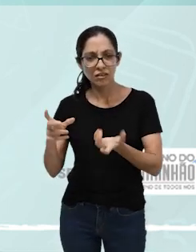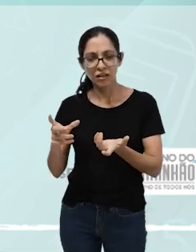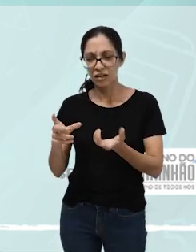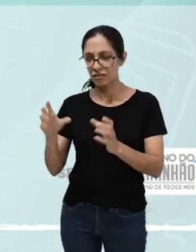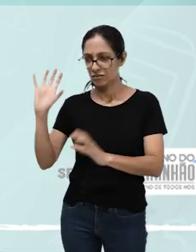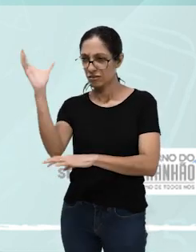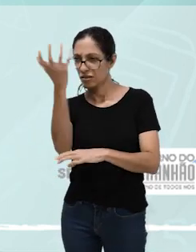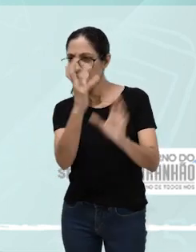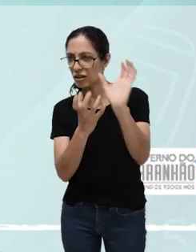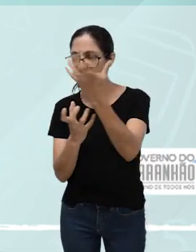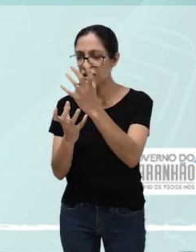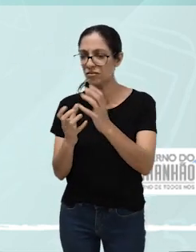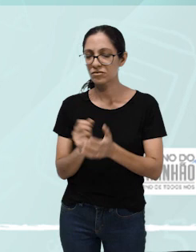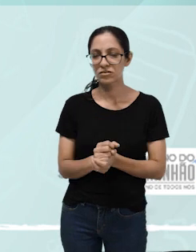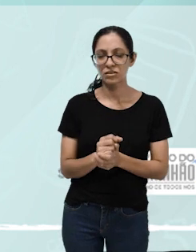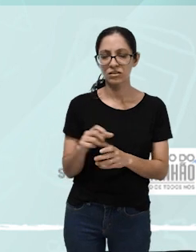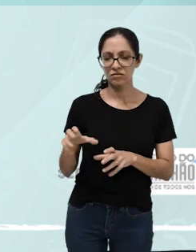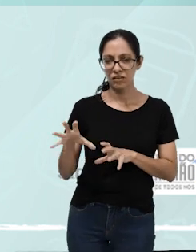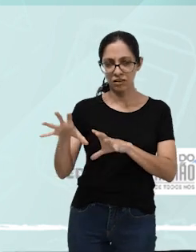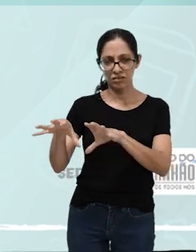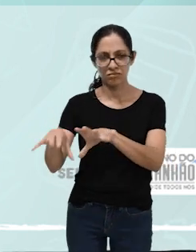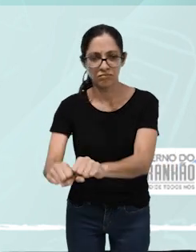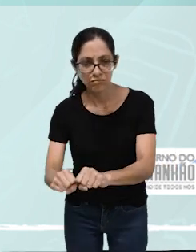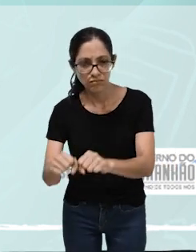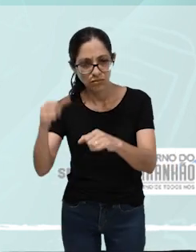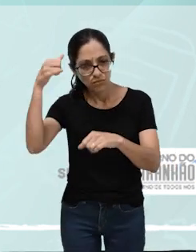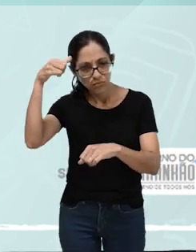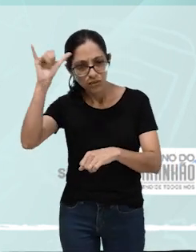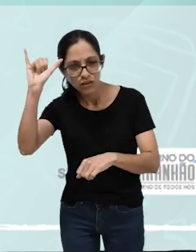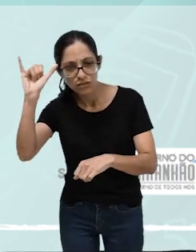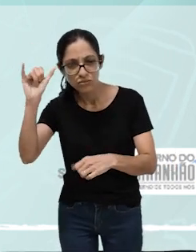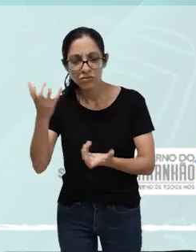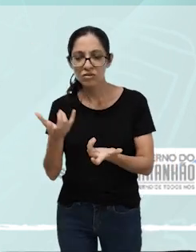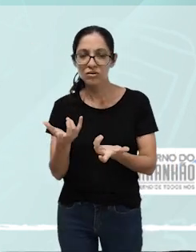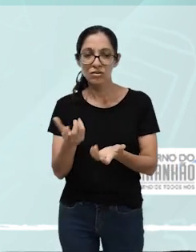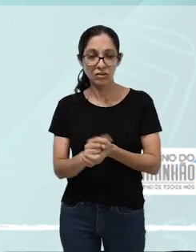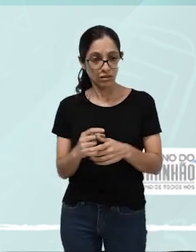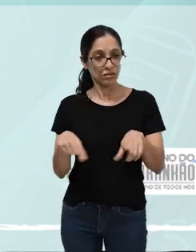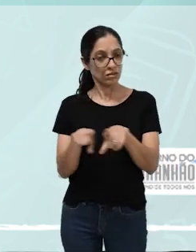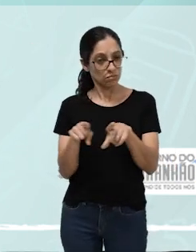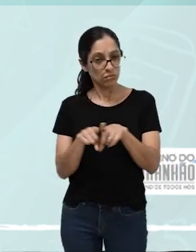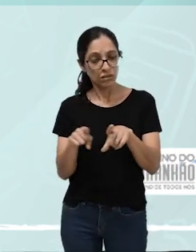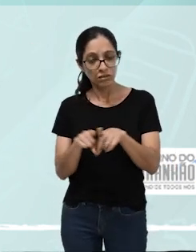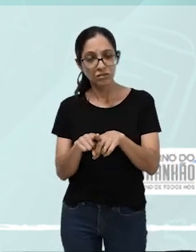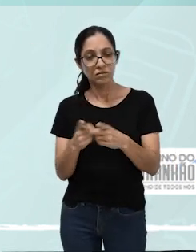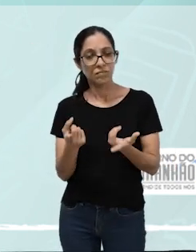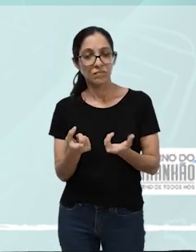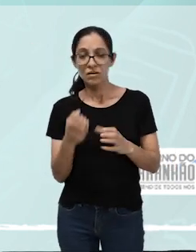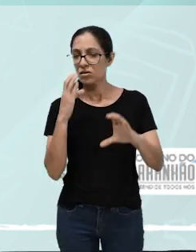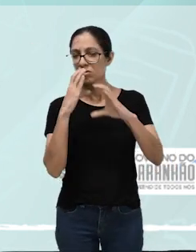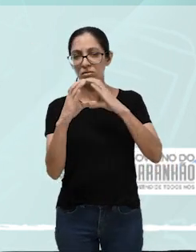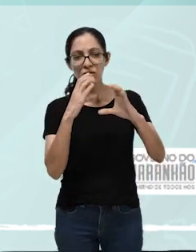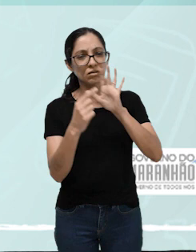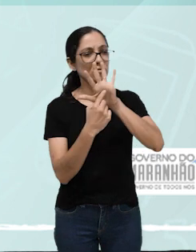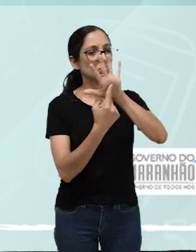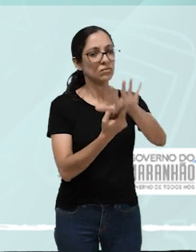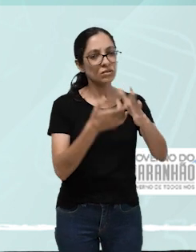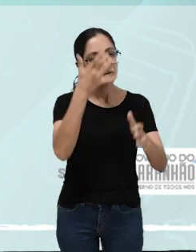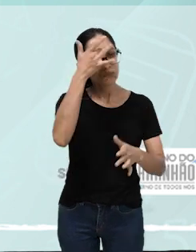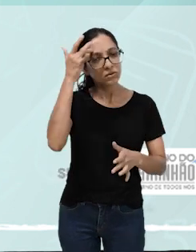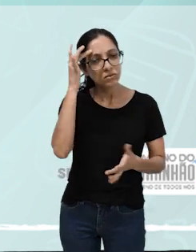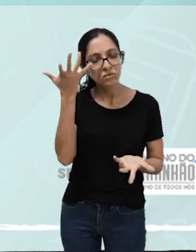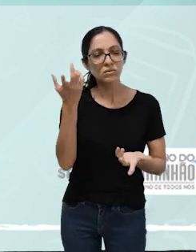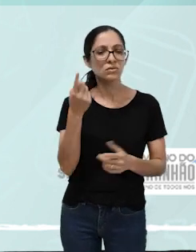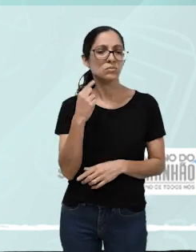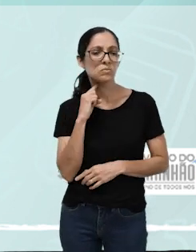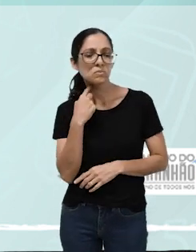fechado que pega na Ponta do brabo não viu ganhando fugiu do dono do Gado eu canto mendigo de sujo